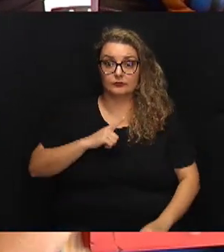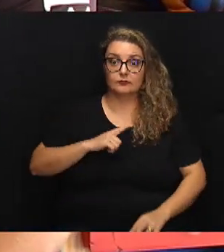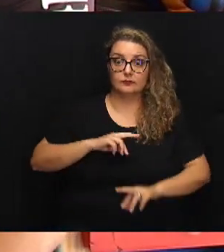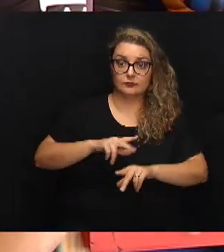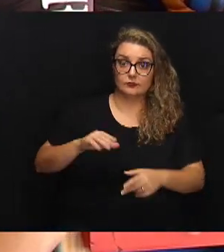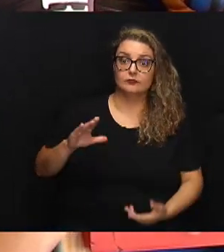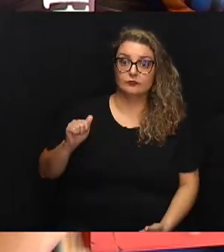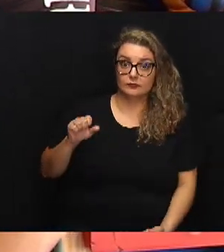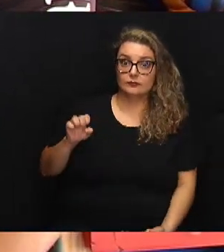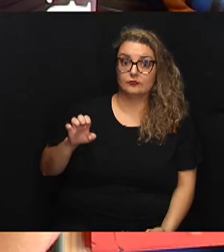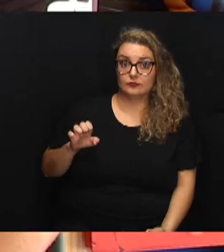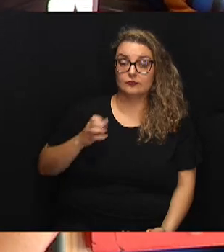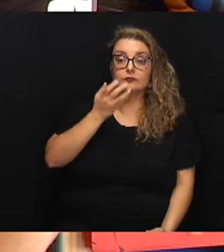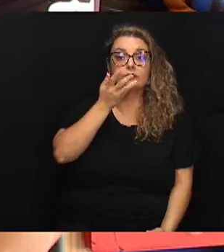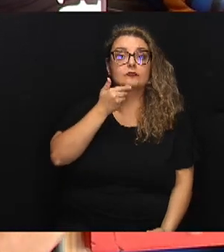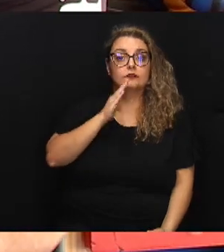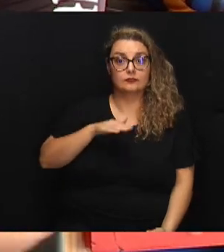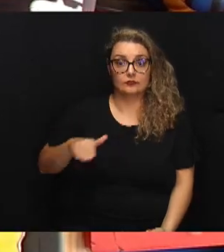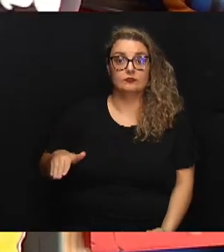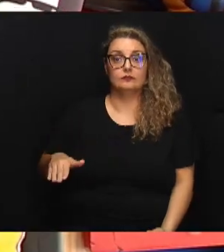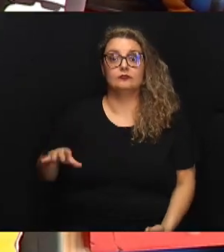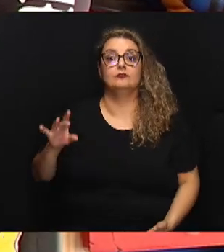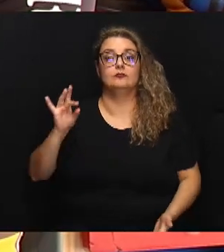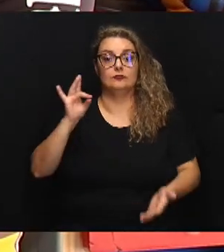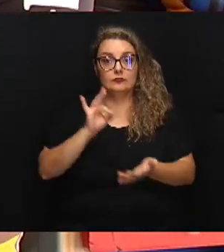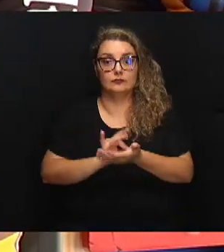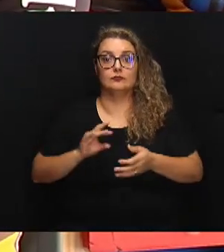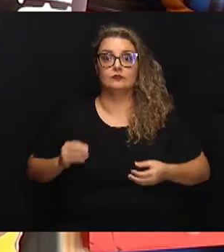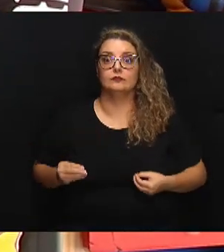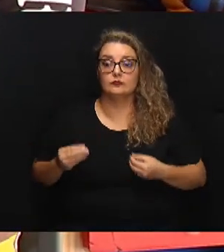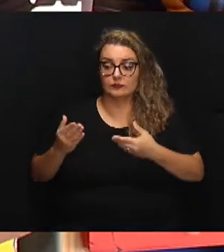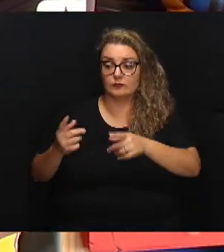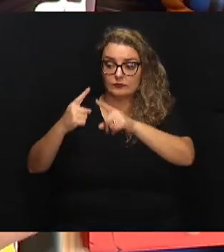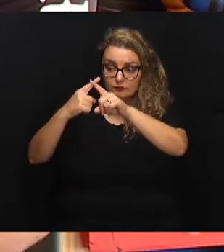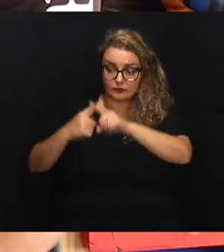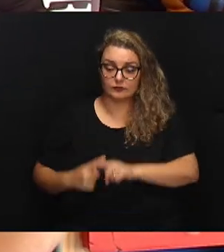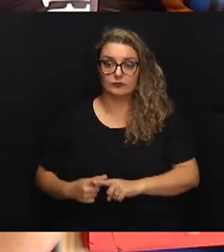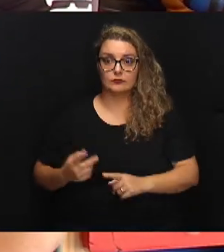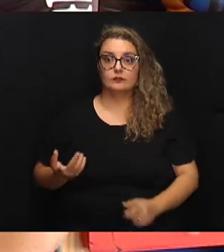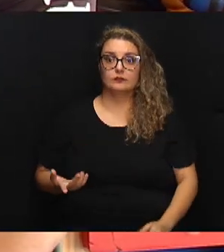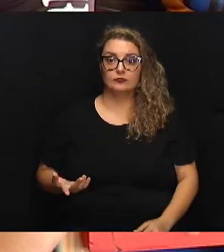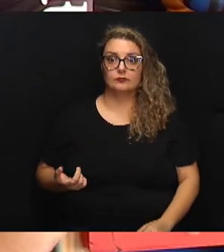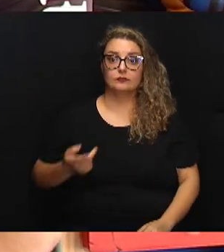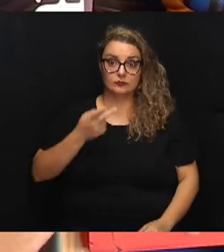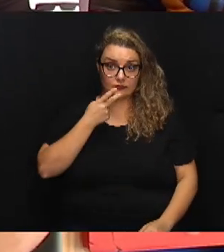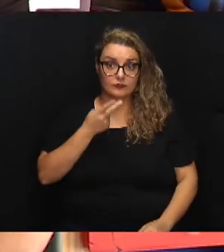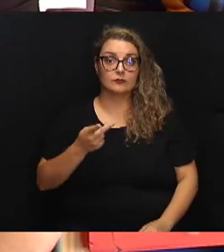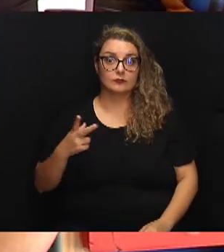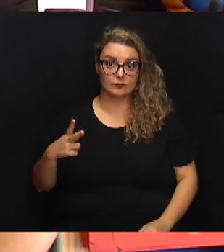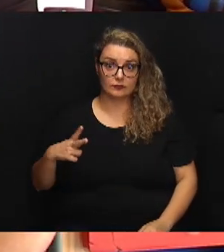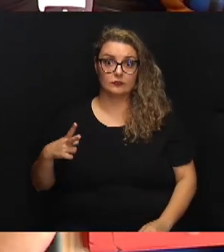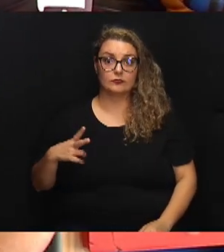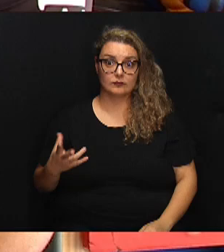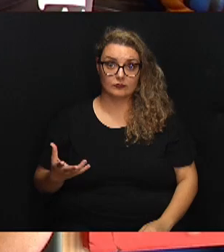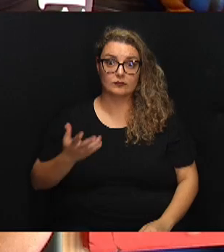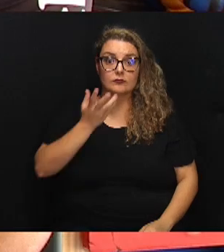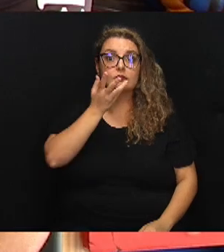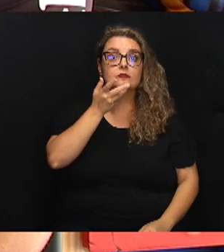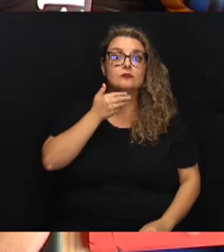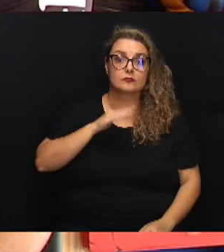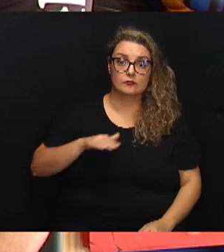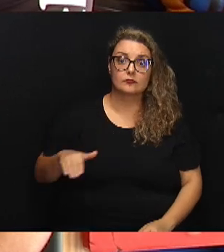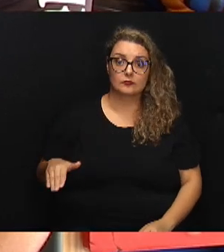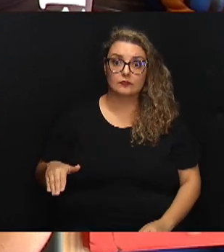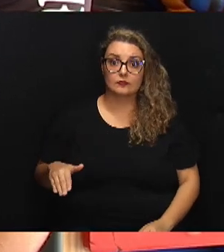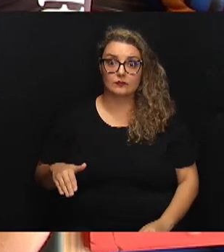assim, muitos casos de crianças que realmente levaram para o lado competitivo, e aí eu falo em particular mesmo das crianças